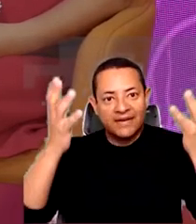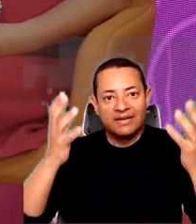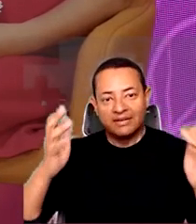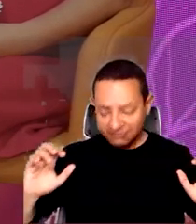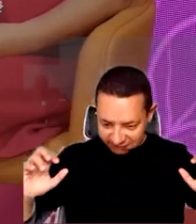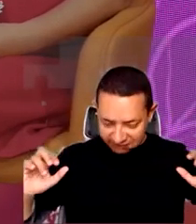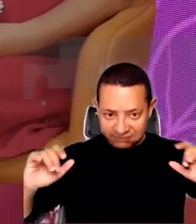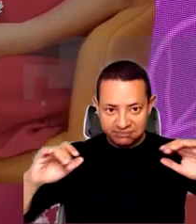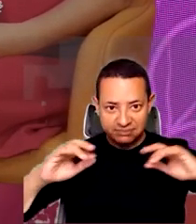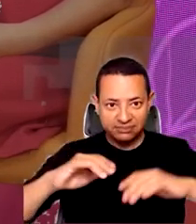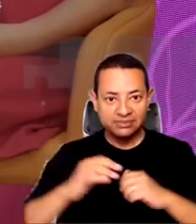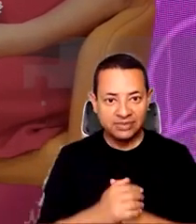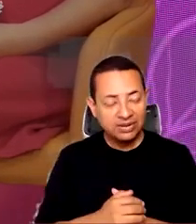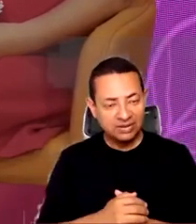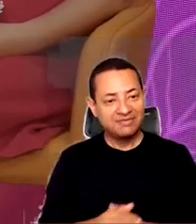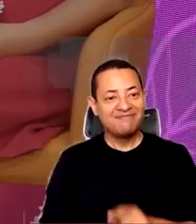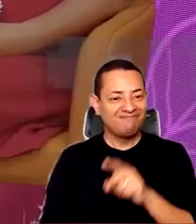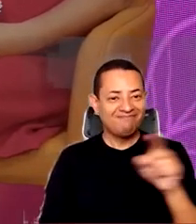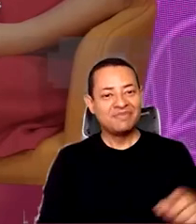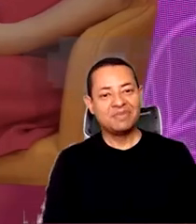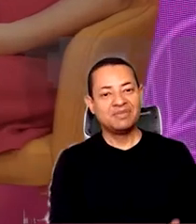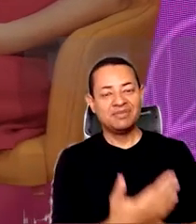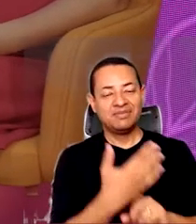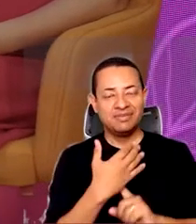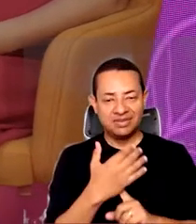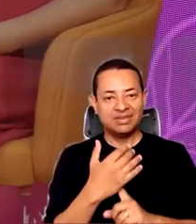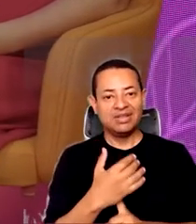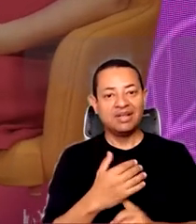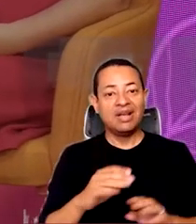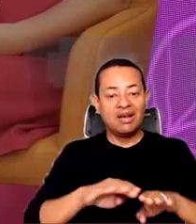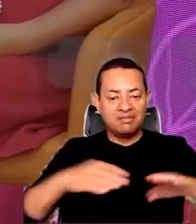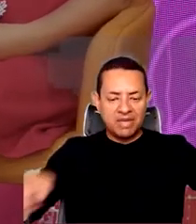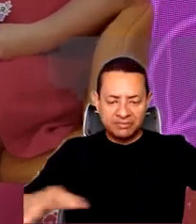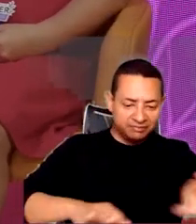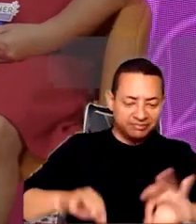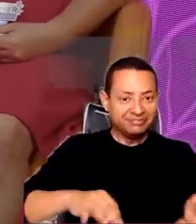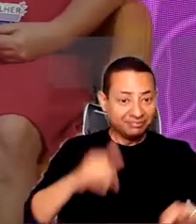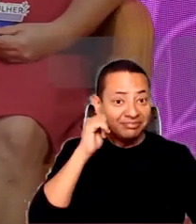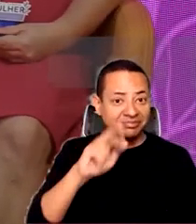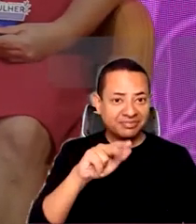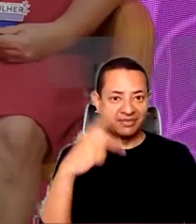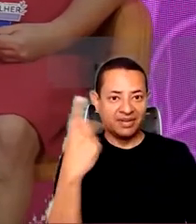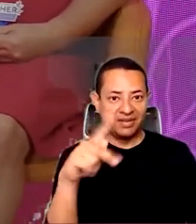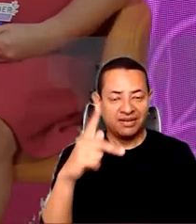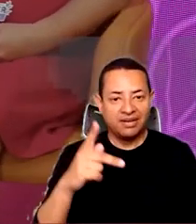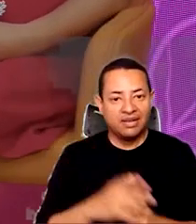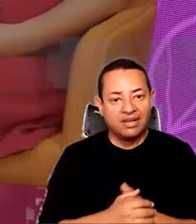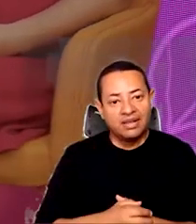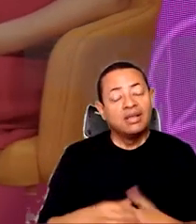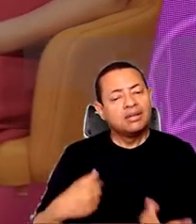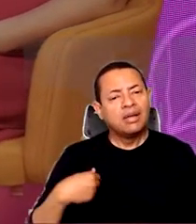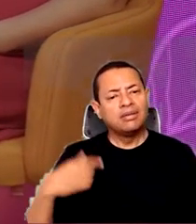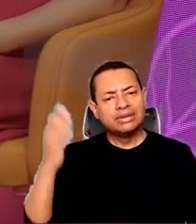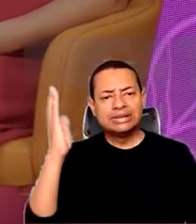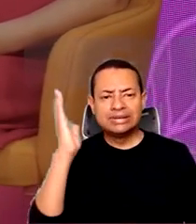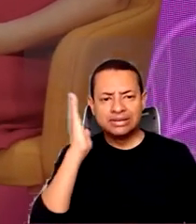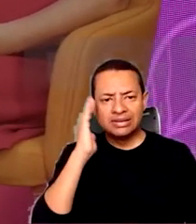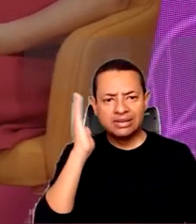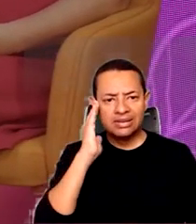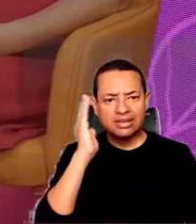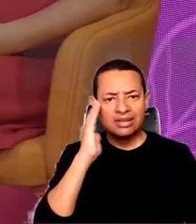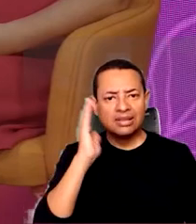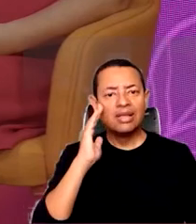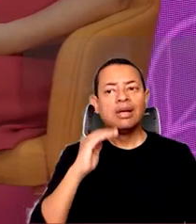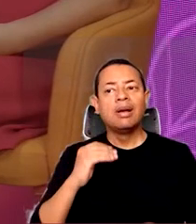de confraternização que nem você me mostrou da mesa Poa de sua da sua irmã então eu entendi que